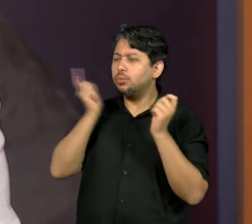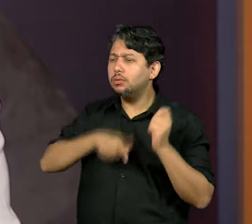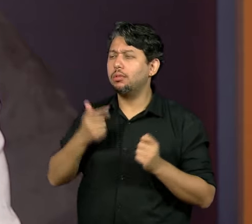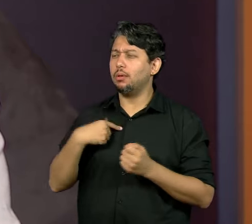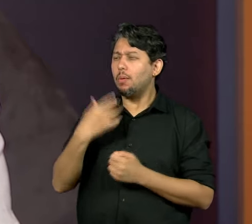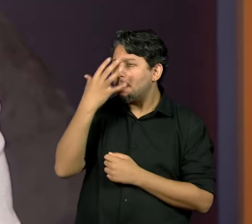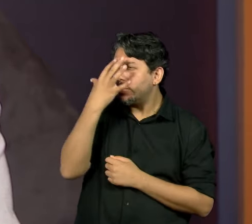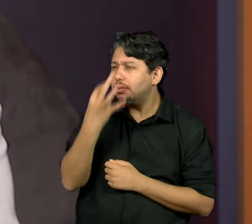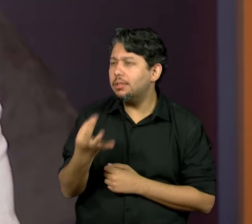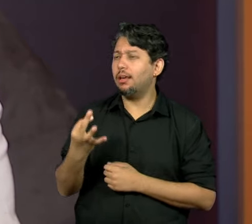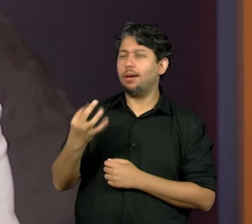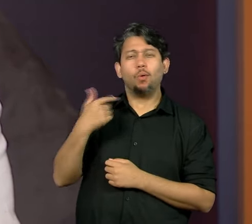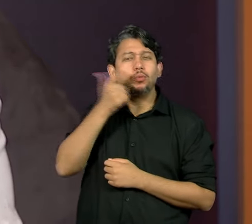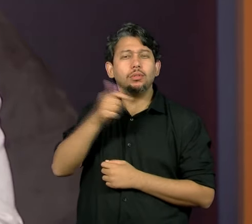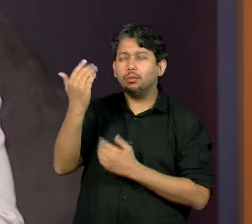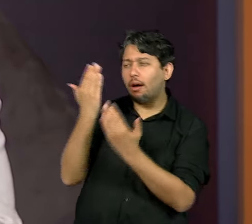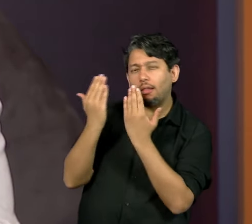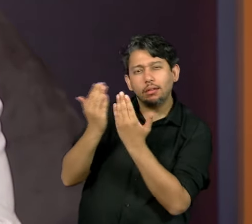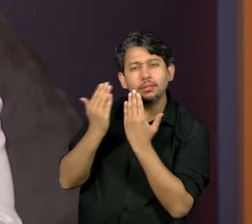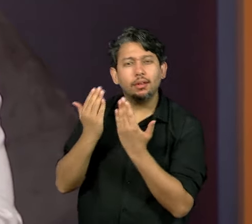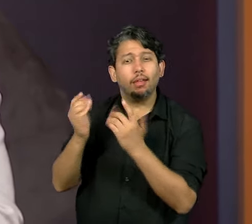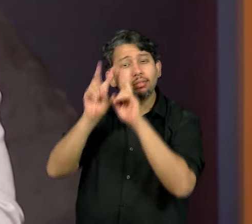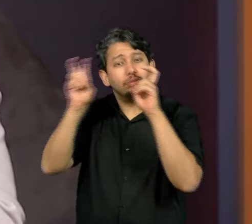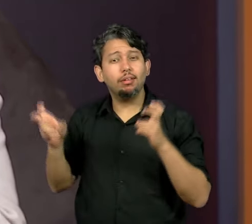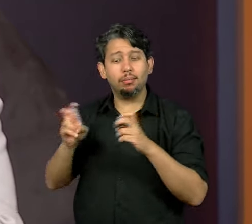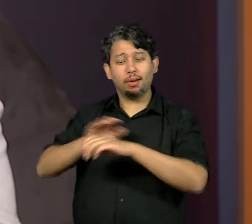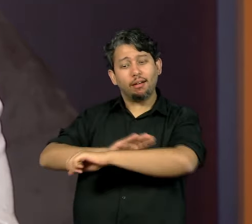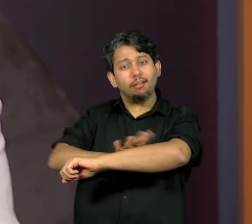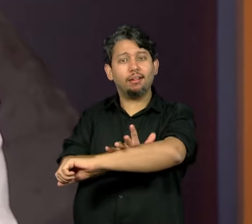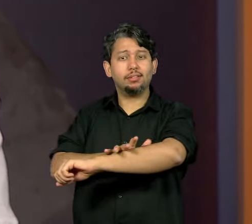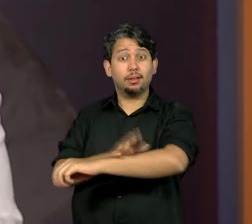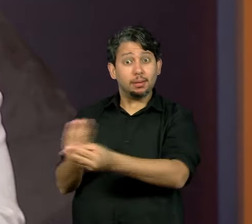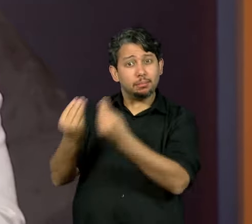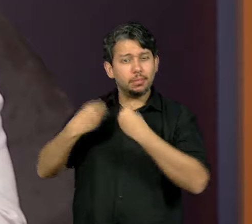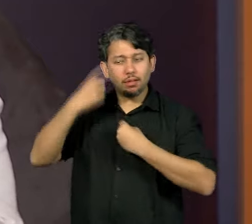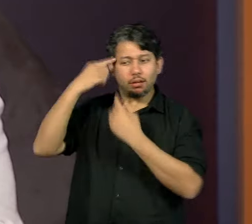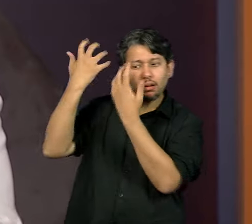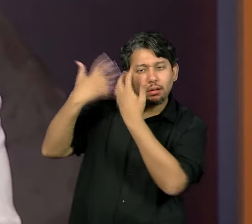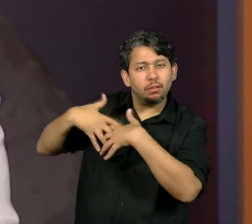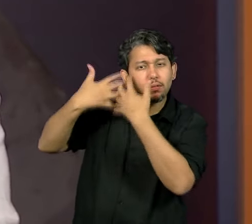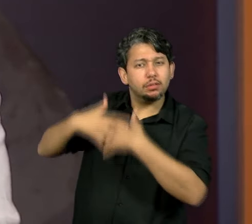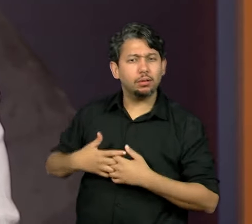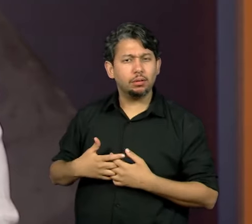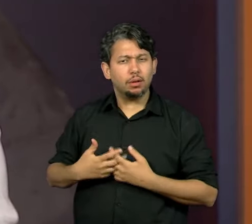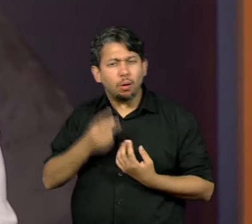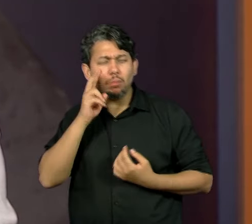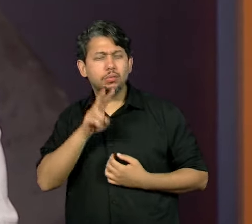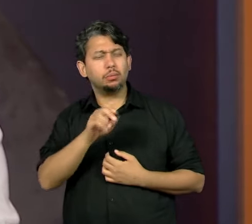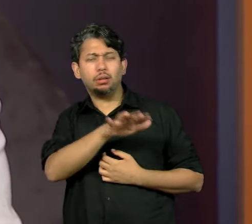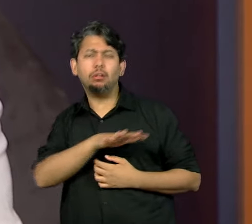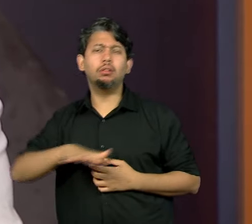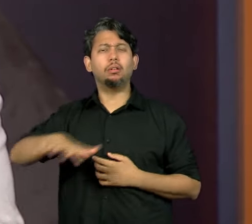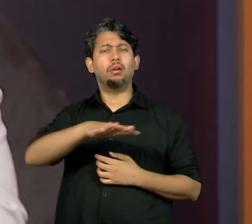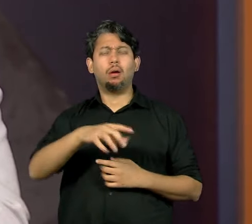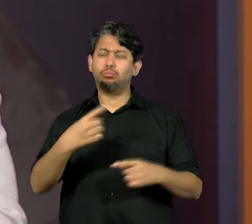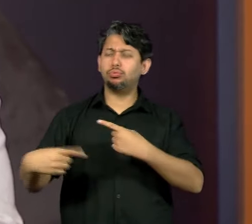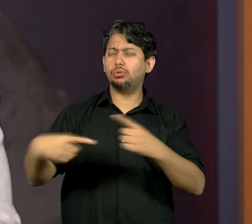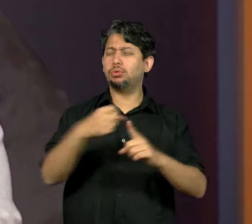pautas relacionadas à raça. É um termo que convoca a reflexão sobre como as estruturas sociais e